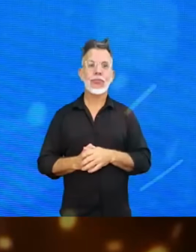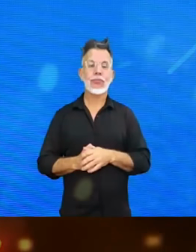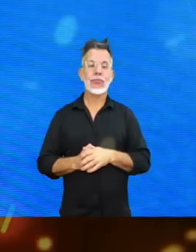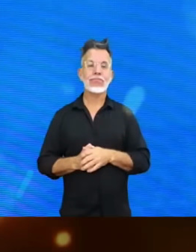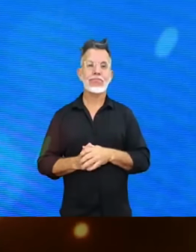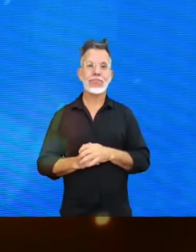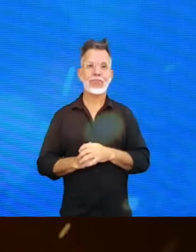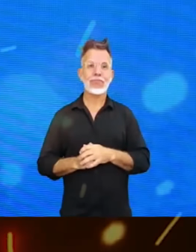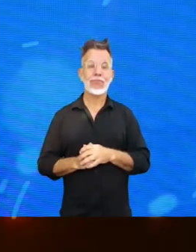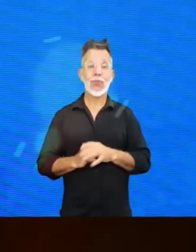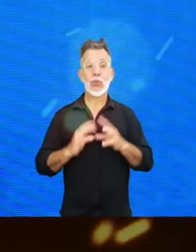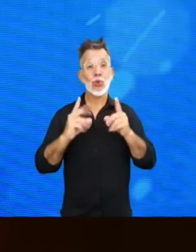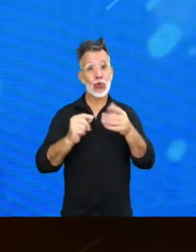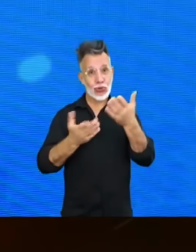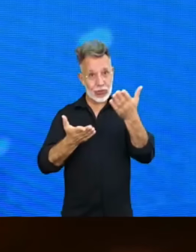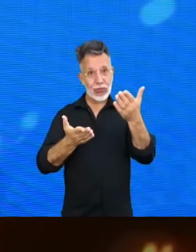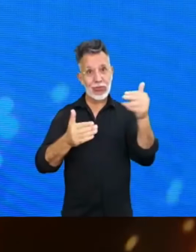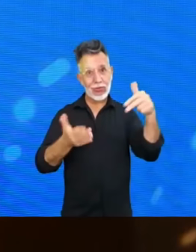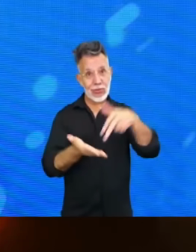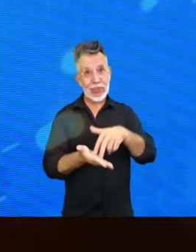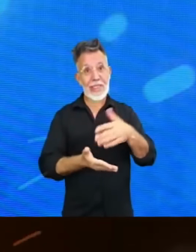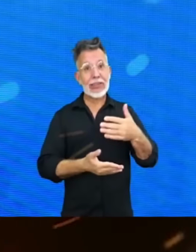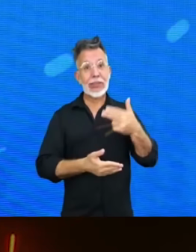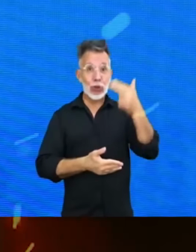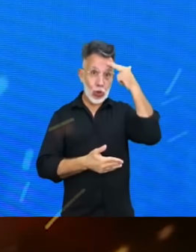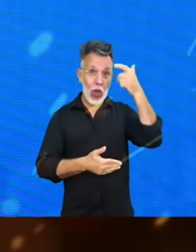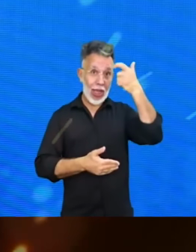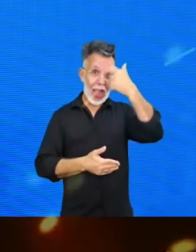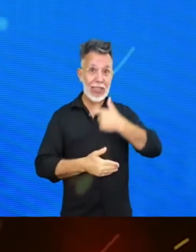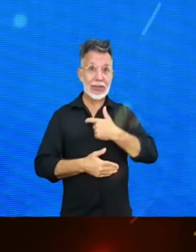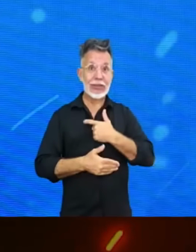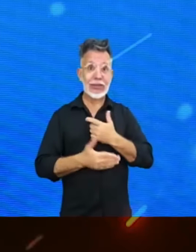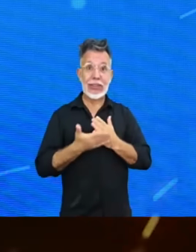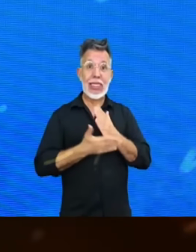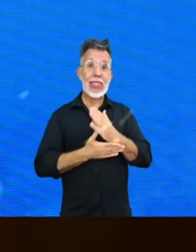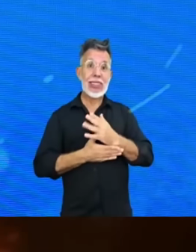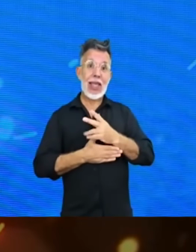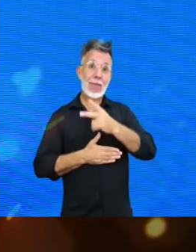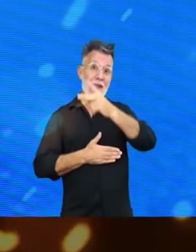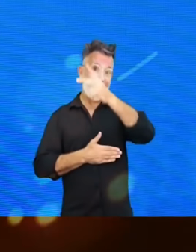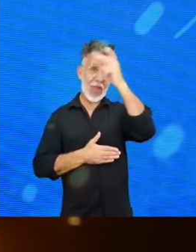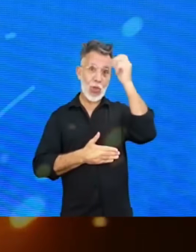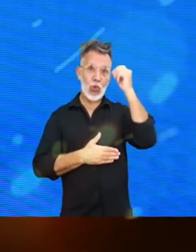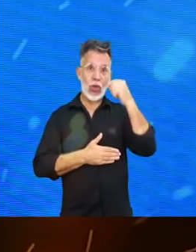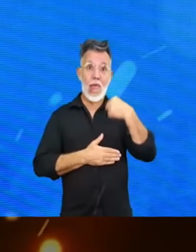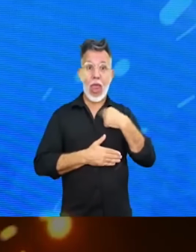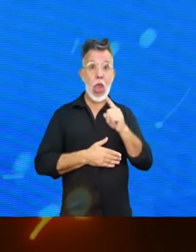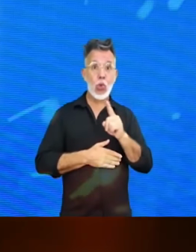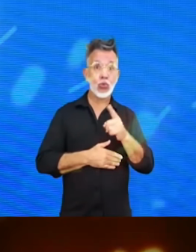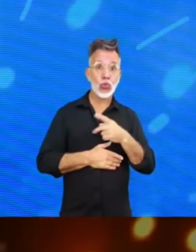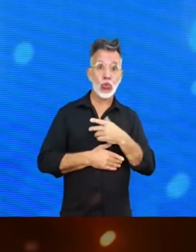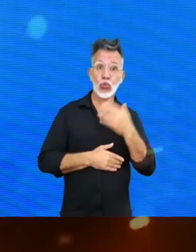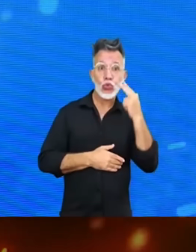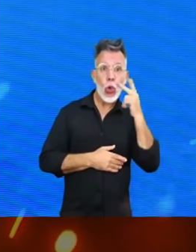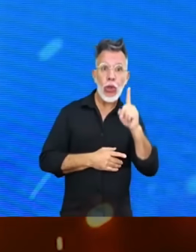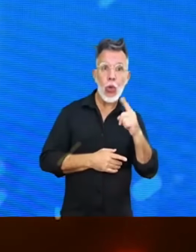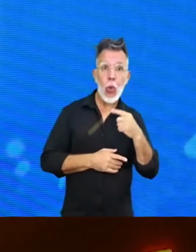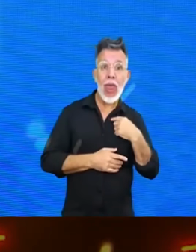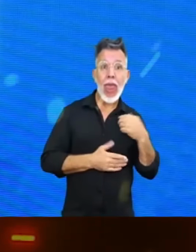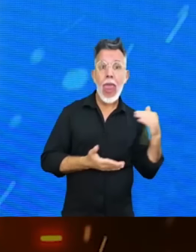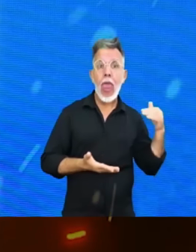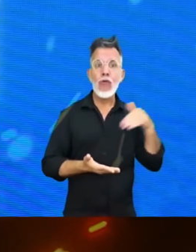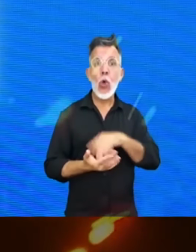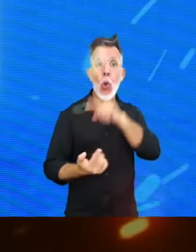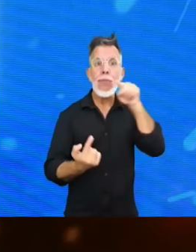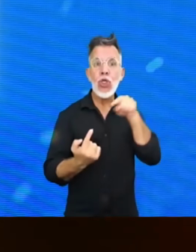todo mundo que tá aqui sonha em ser prefeito só tem um que não sonha sou eu eu vim aqui como uma missão e o único aqui que pode